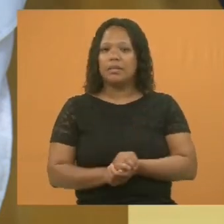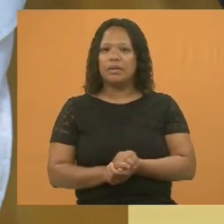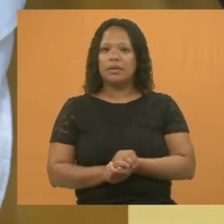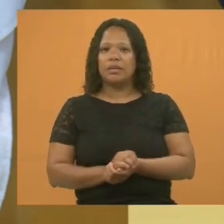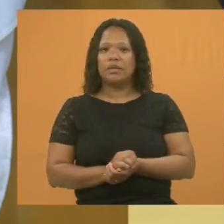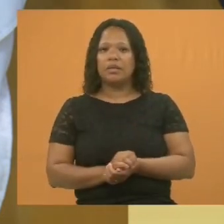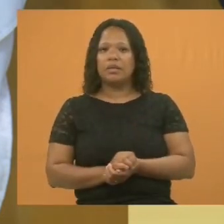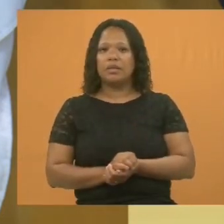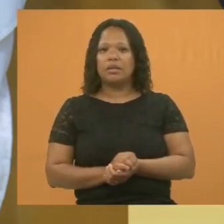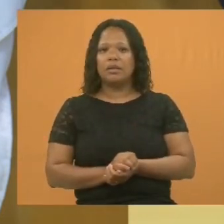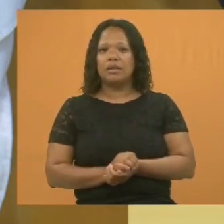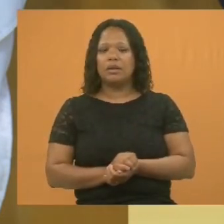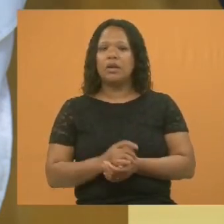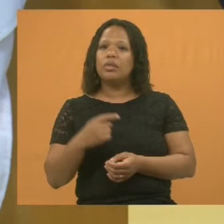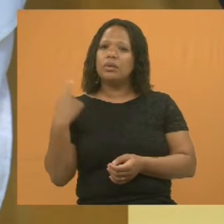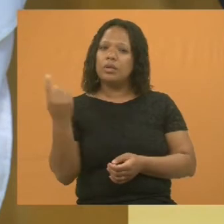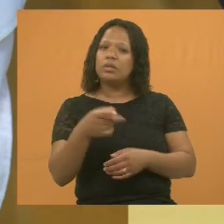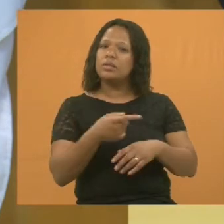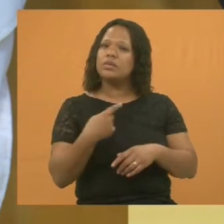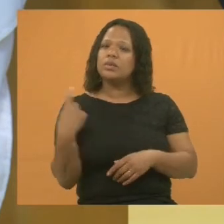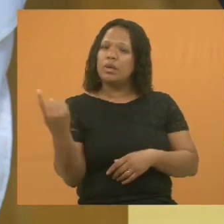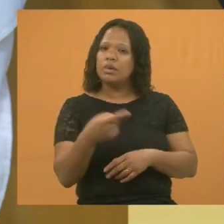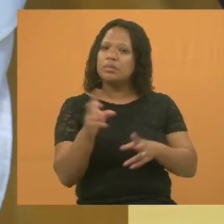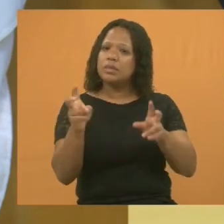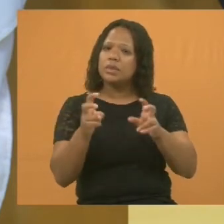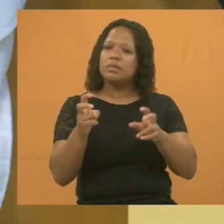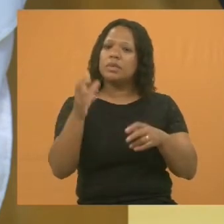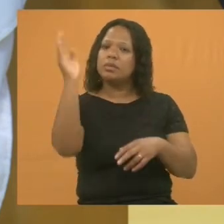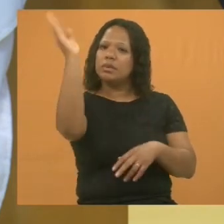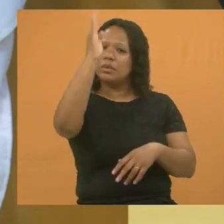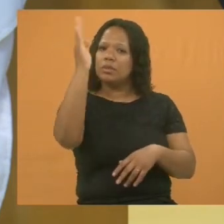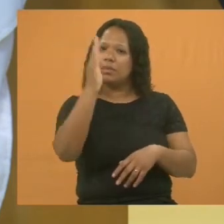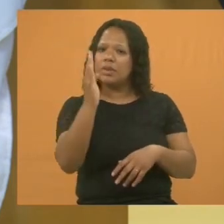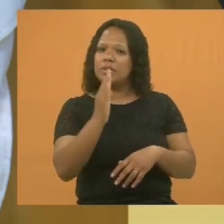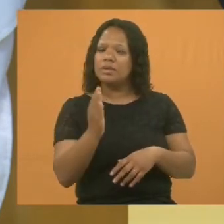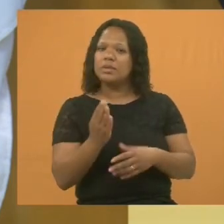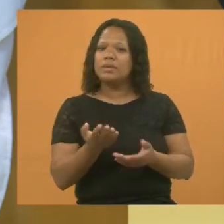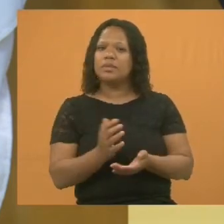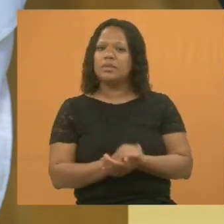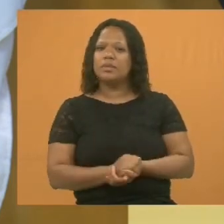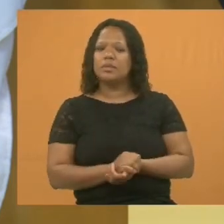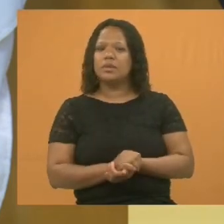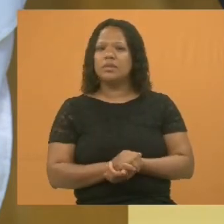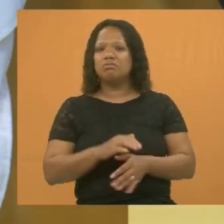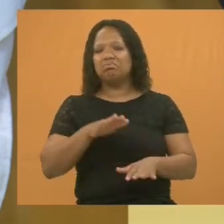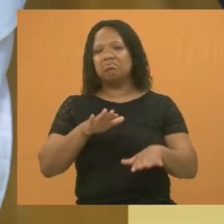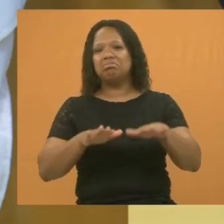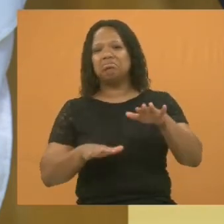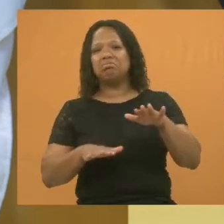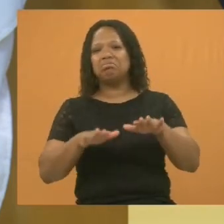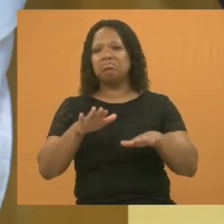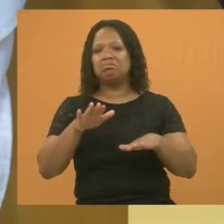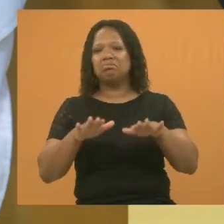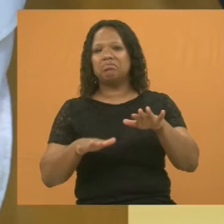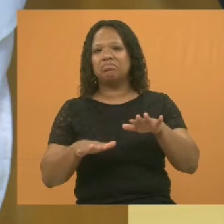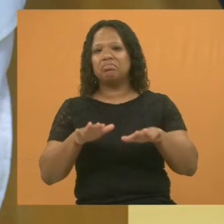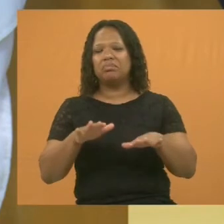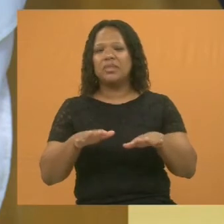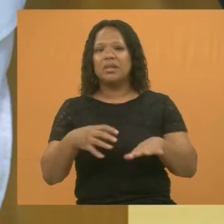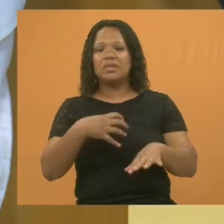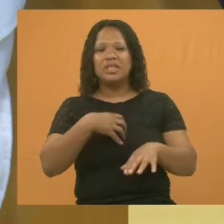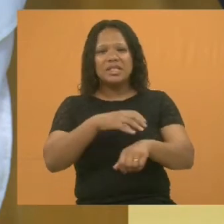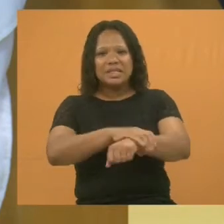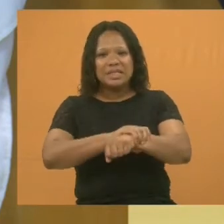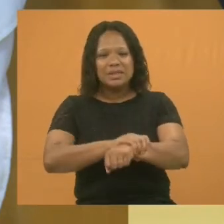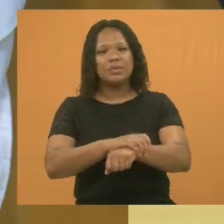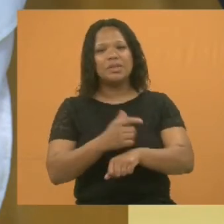concreto ocorre atualmente no nosso país. Nós temos uma situação instável e que não vai se